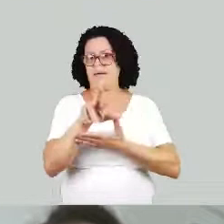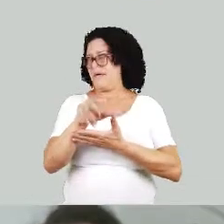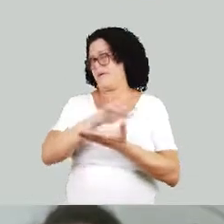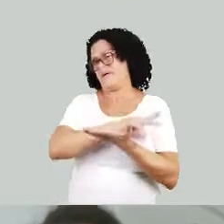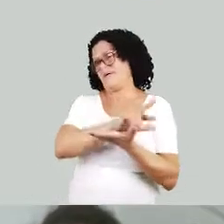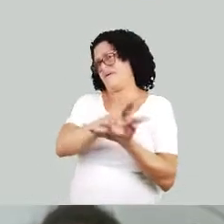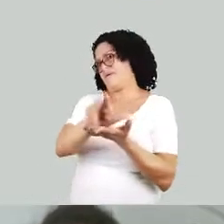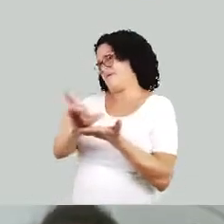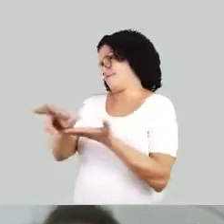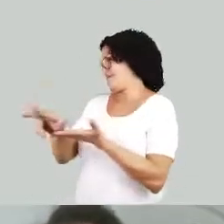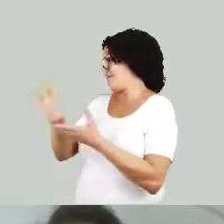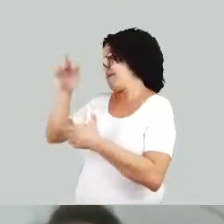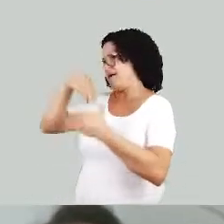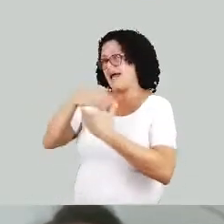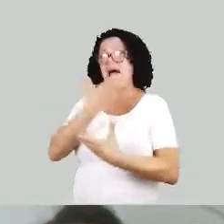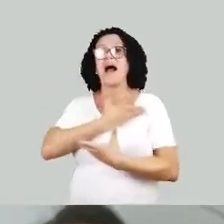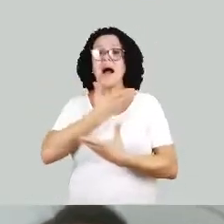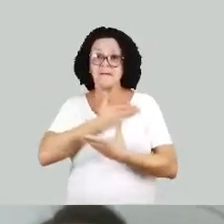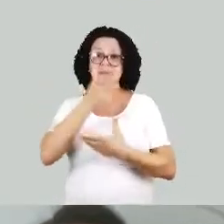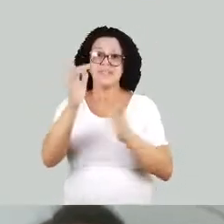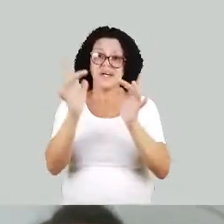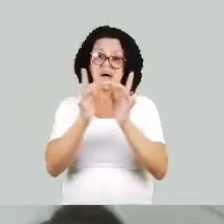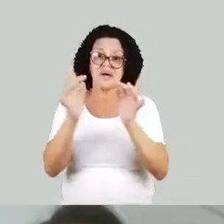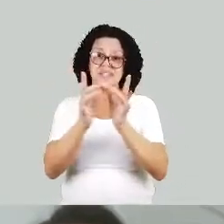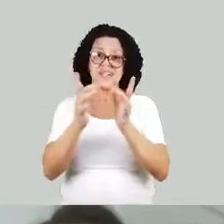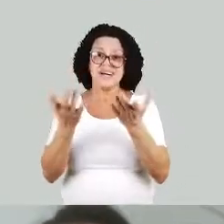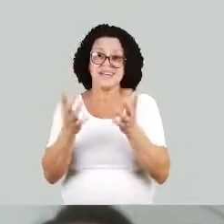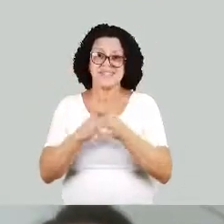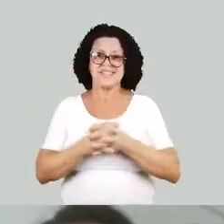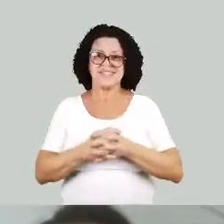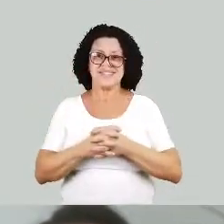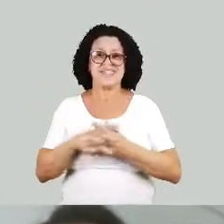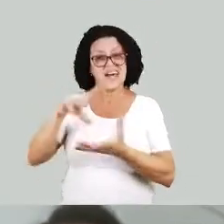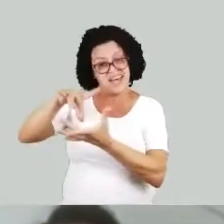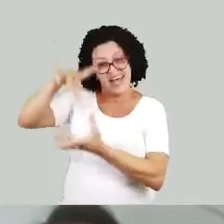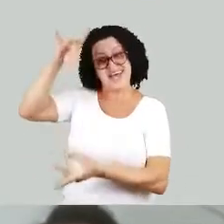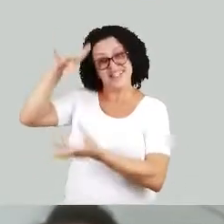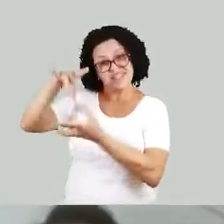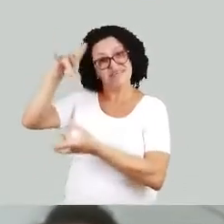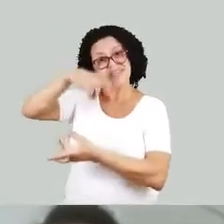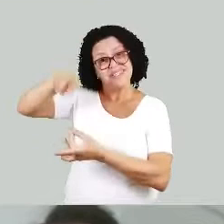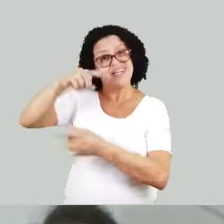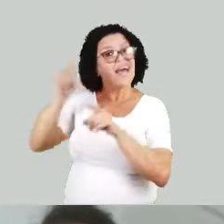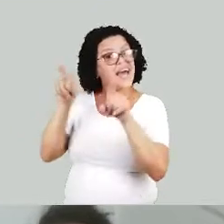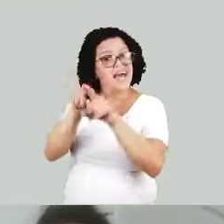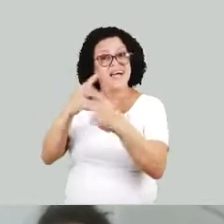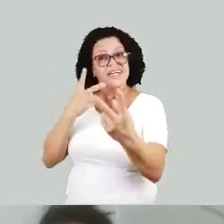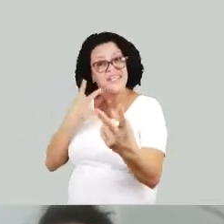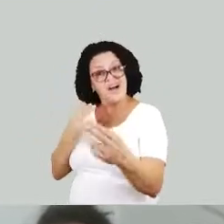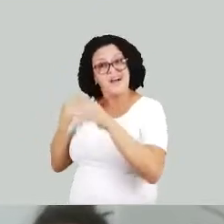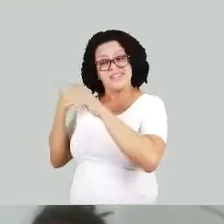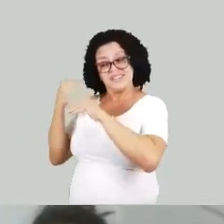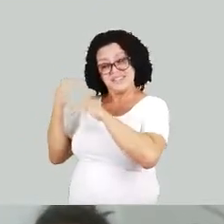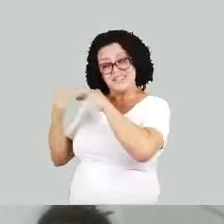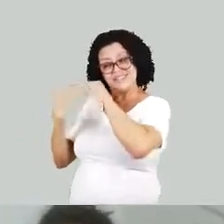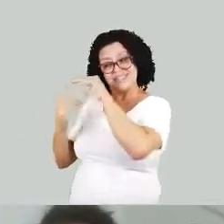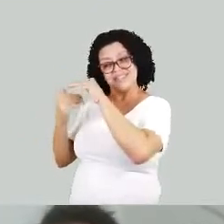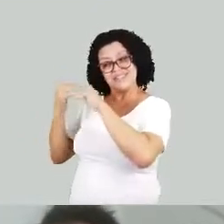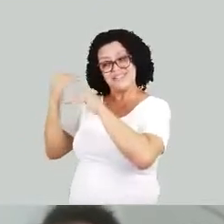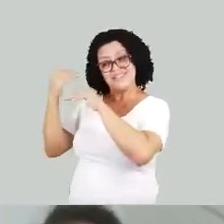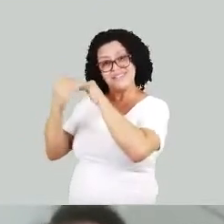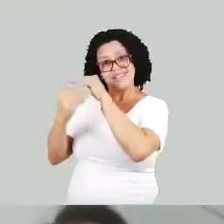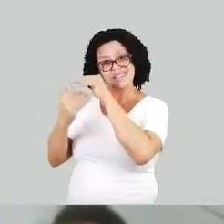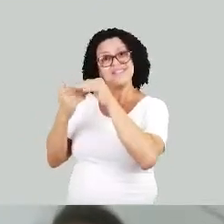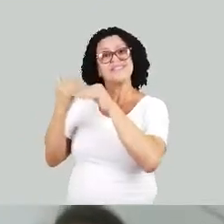irmãos, todos os nossos amigos e as pessoas que nos cercam. São espíritos em evolução. Nós todos temos o